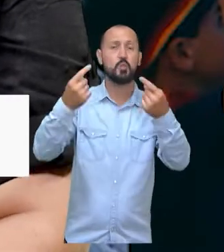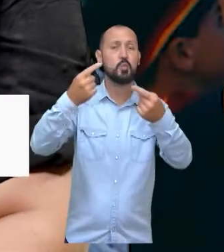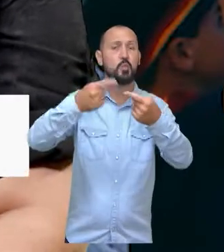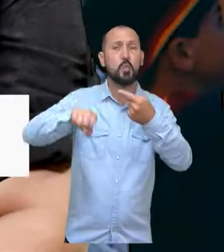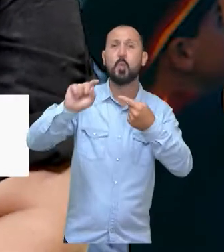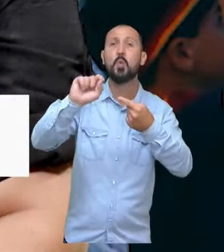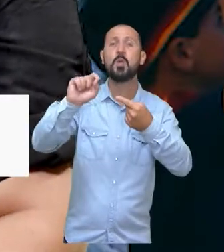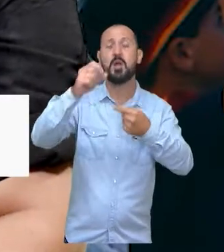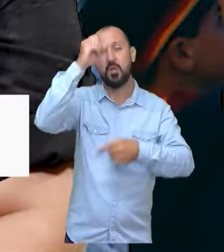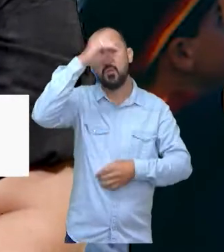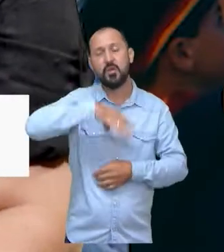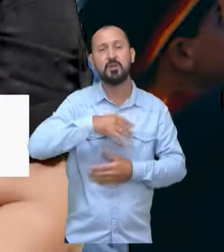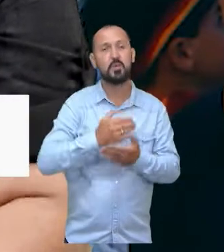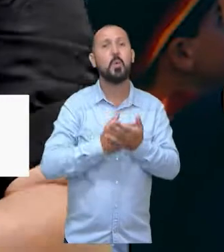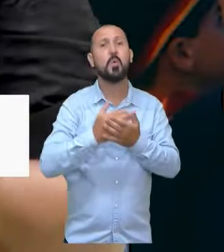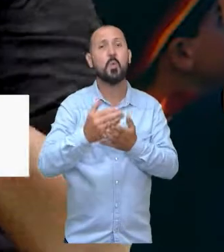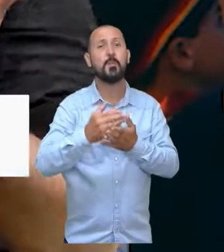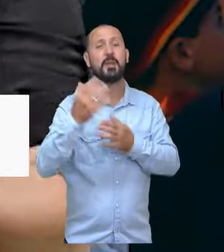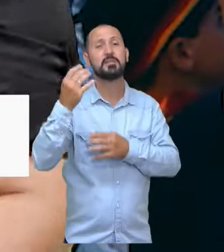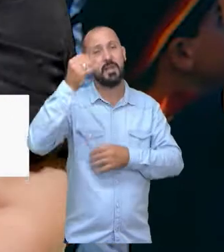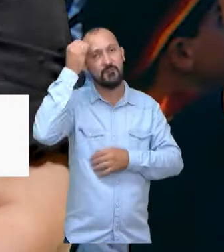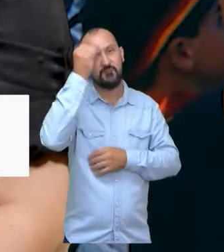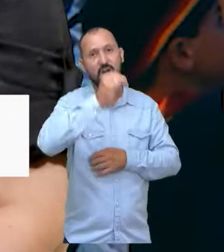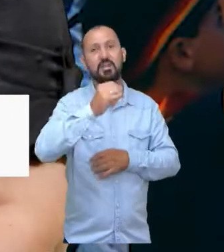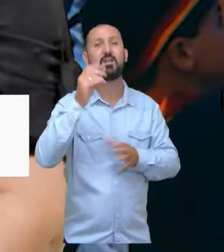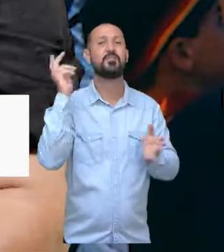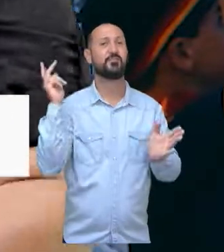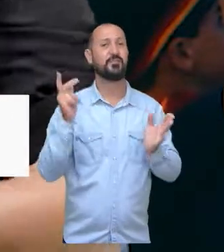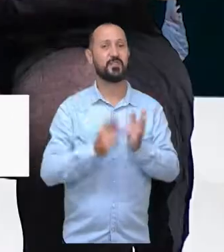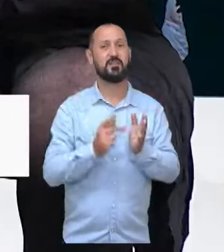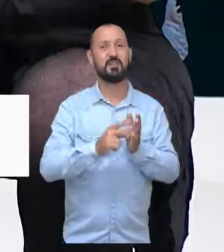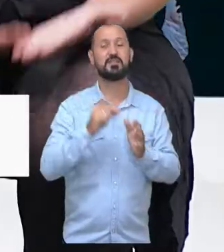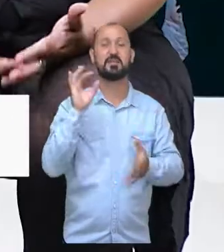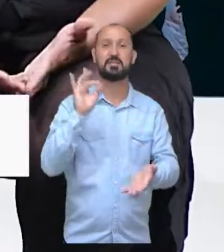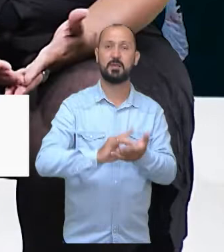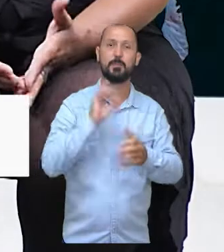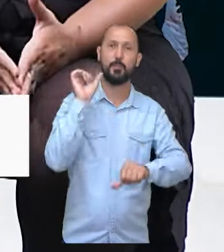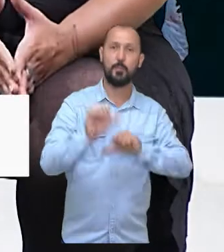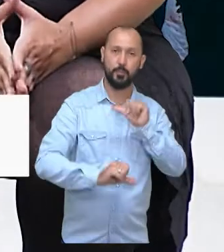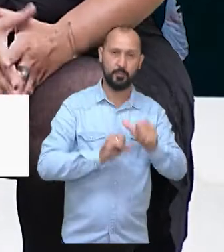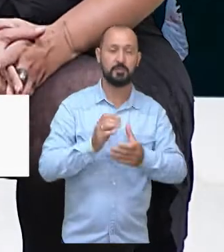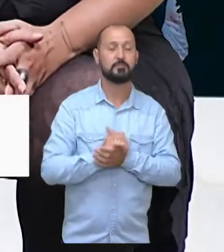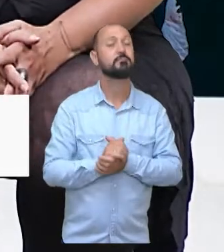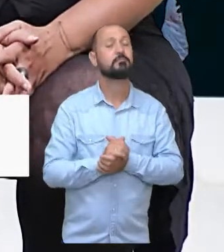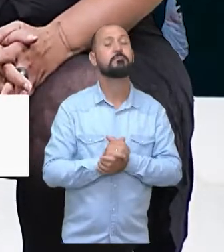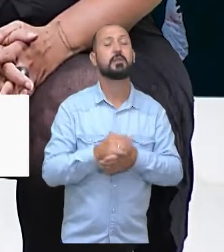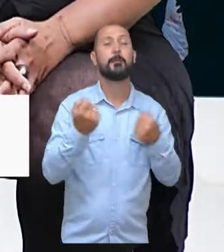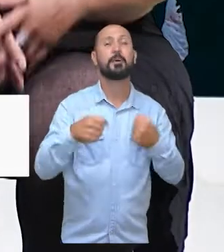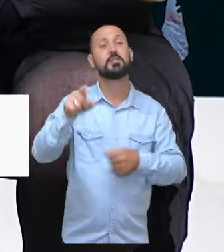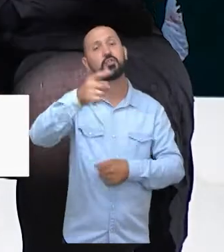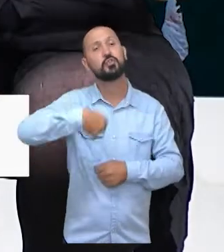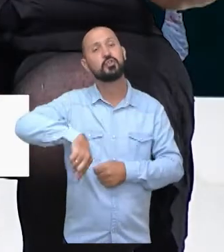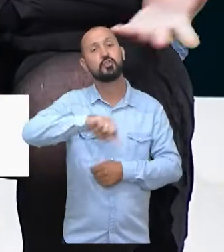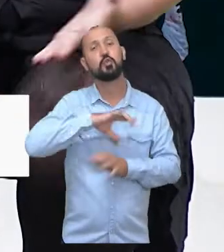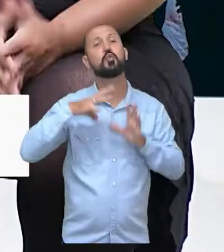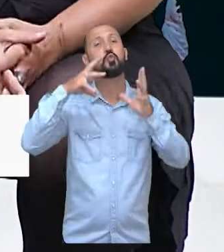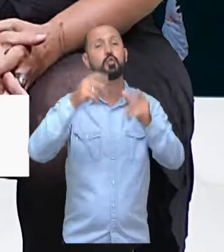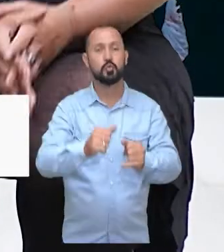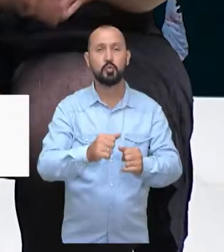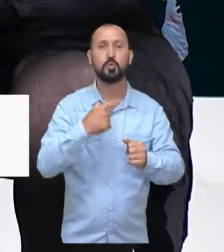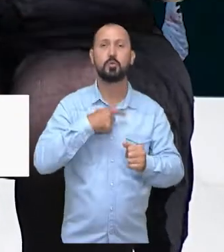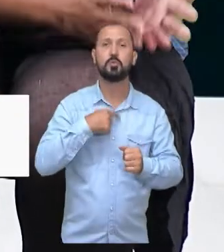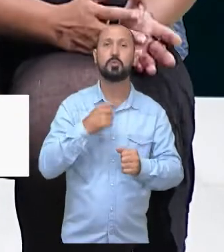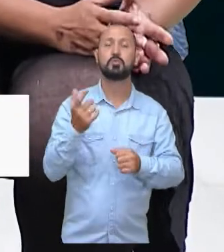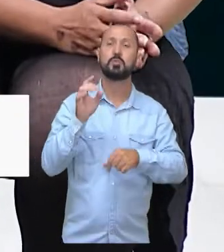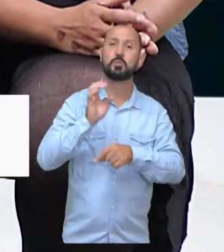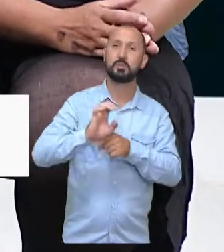se contrapor a essa violência, aí a gente começa a combater e fazer com que essa realidade mude, né? Então depende de todos